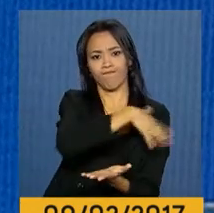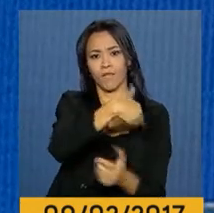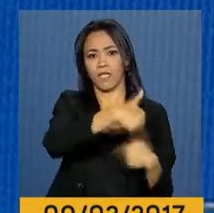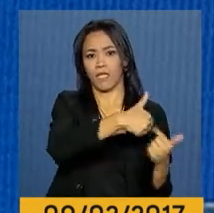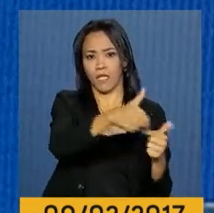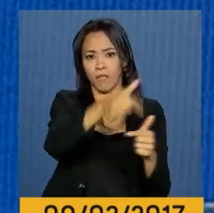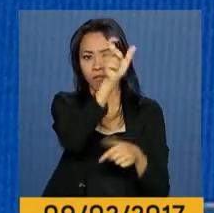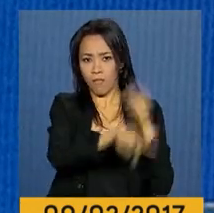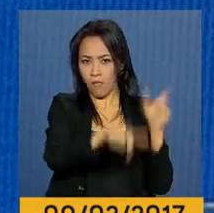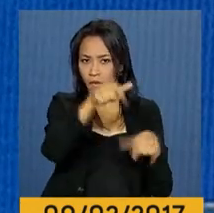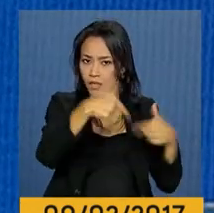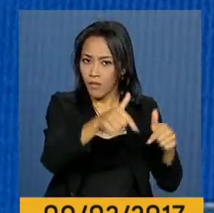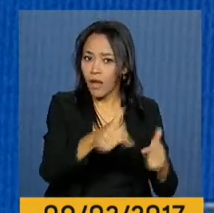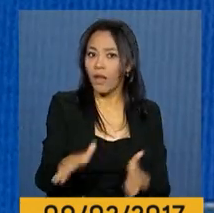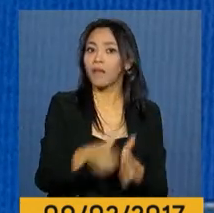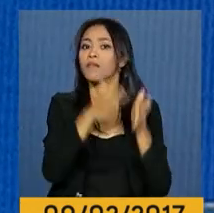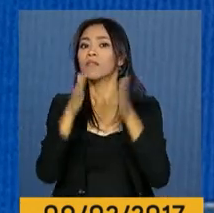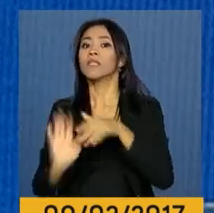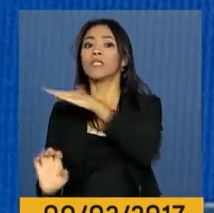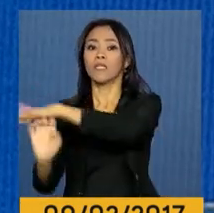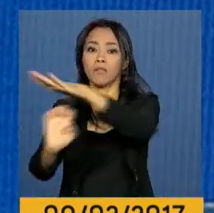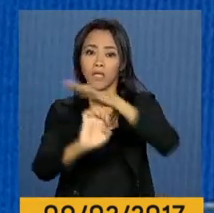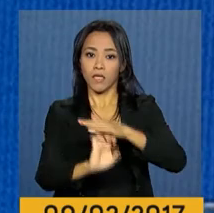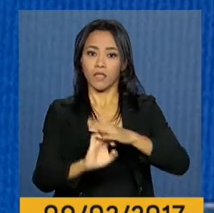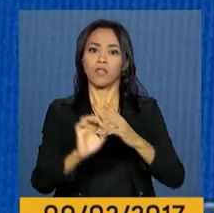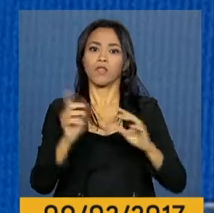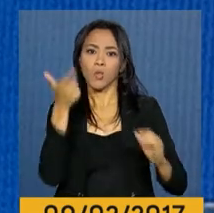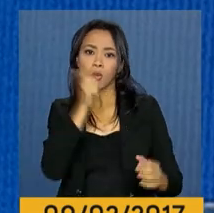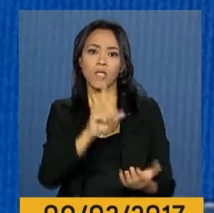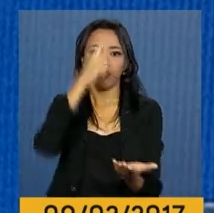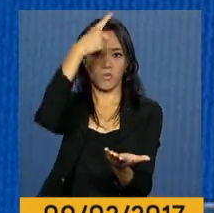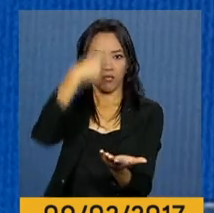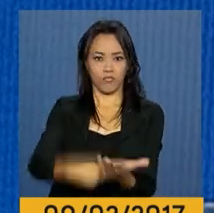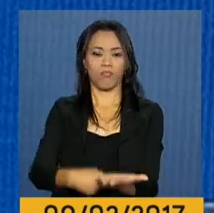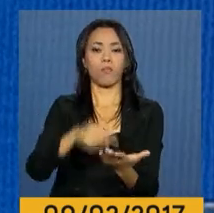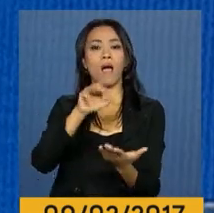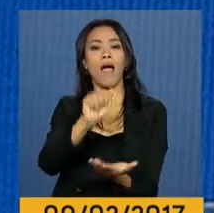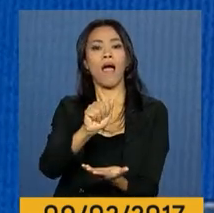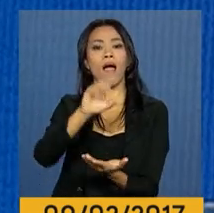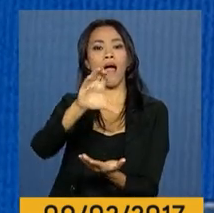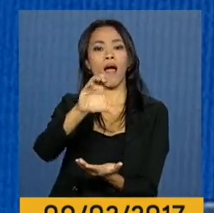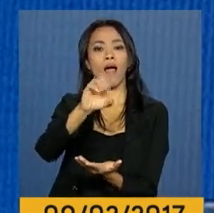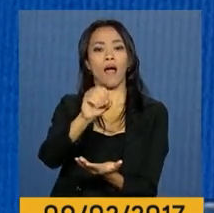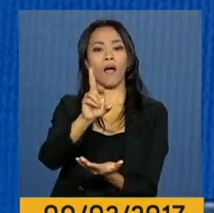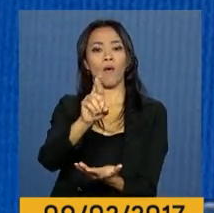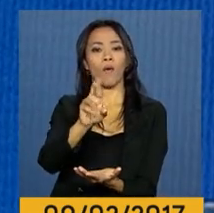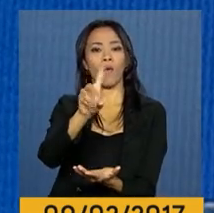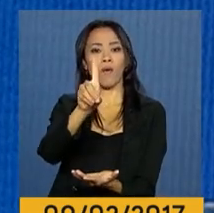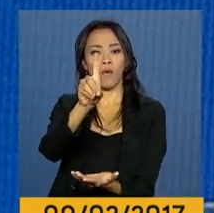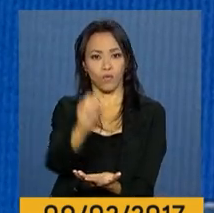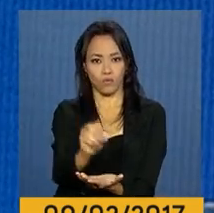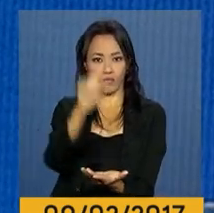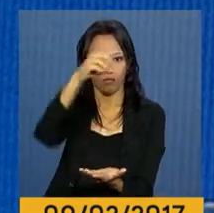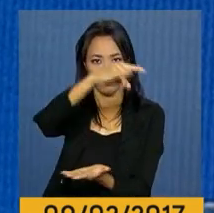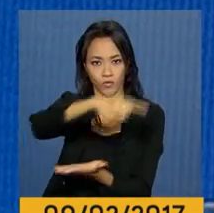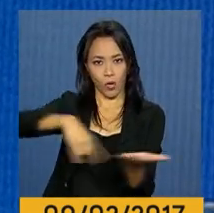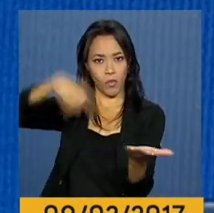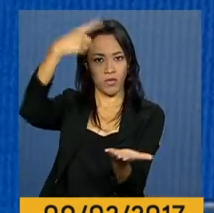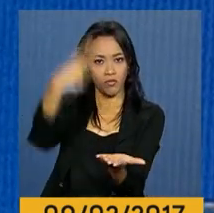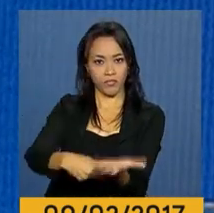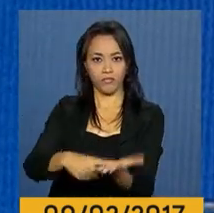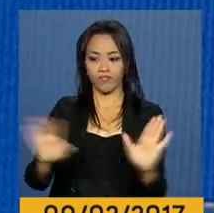Empregados Graças até faço uma homenagem ao nosso Ministro trabalho que com muito jeito com muita moderação com muita